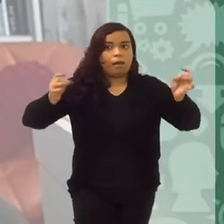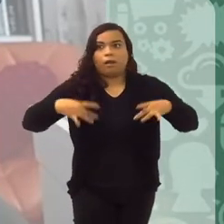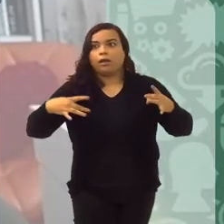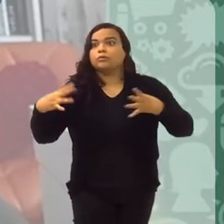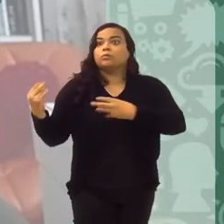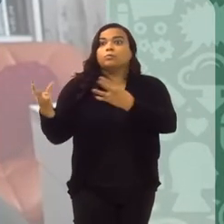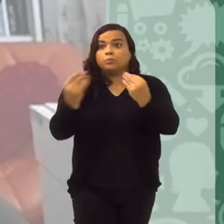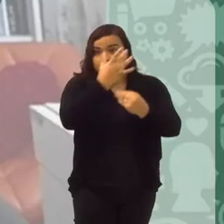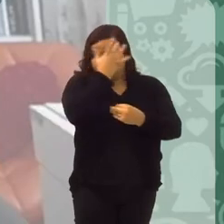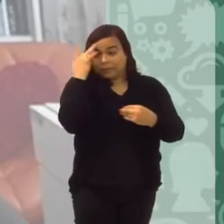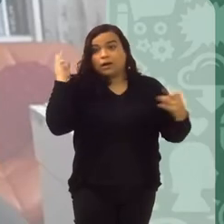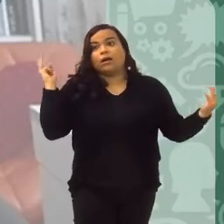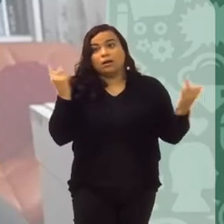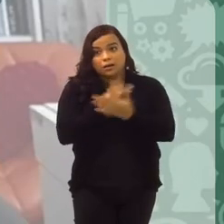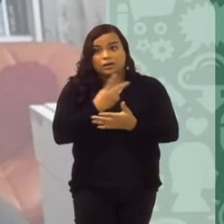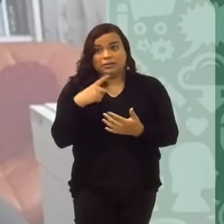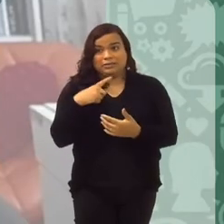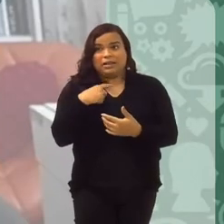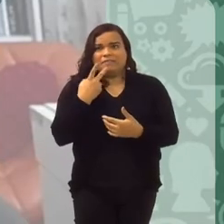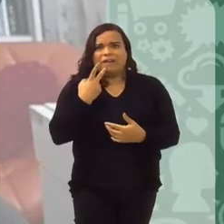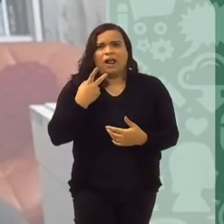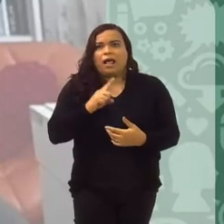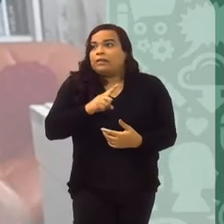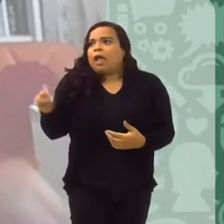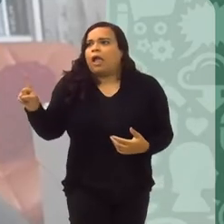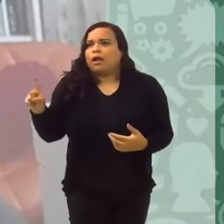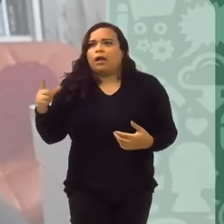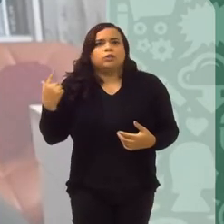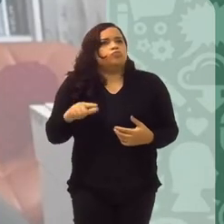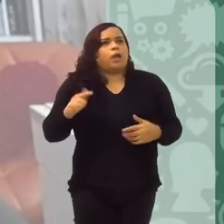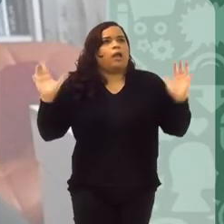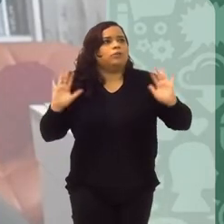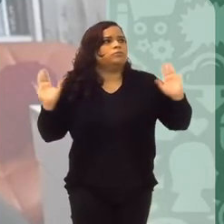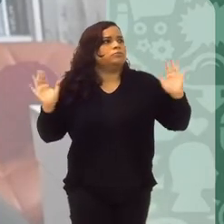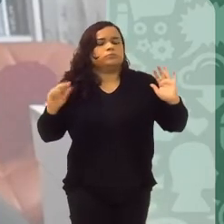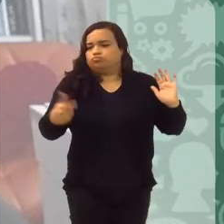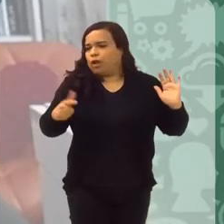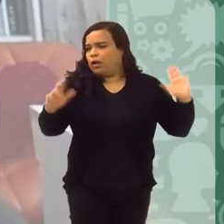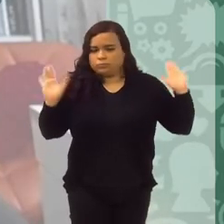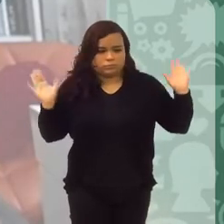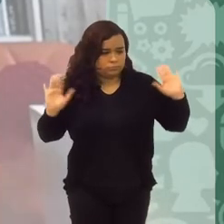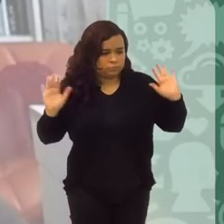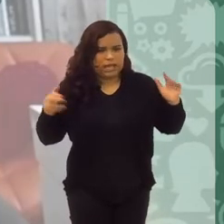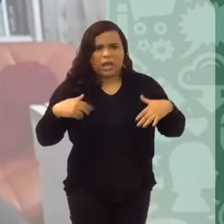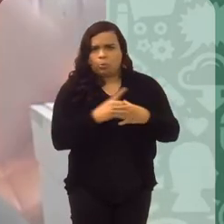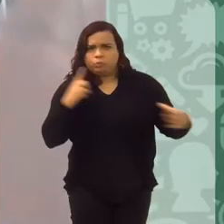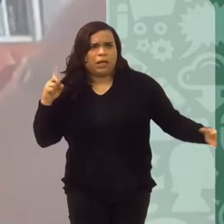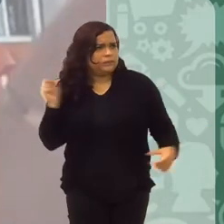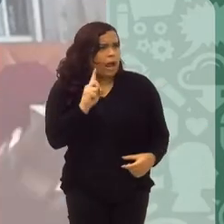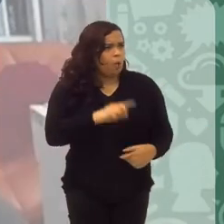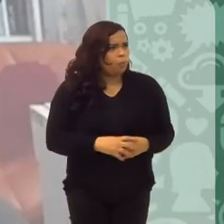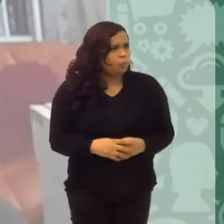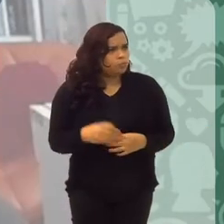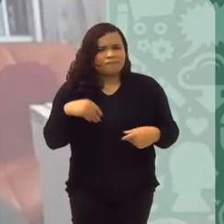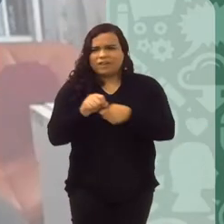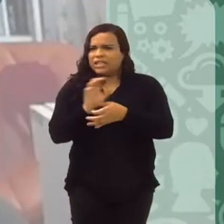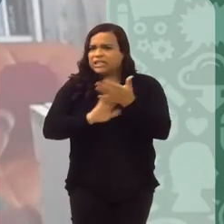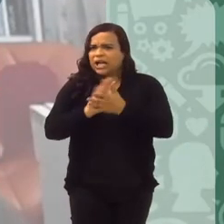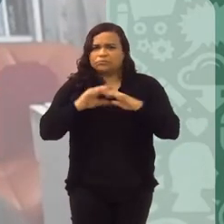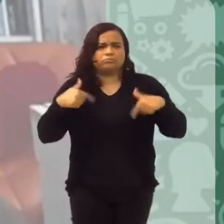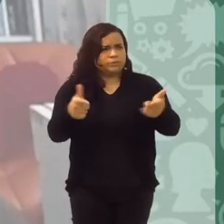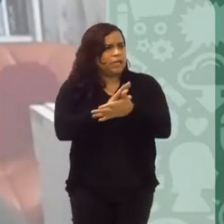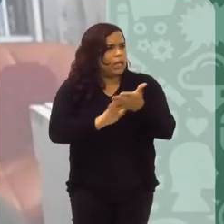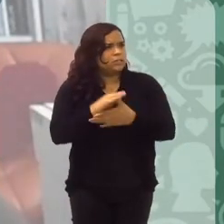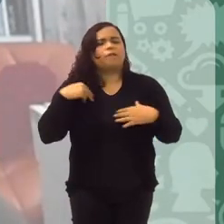pavor que têm, acabam entrando na fase da negação. Elas negam, não, eu não vou me isolar, eu não